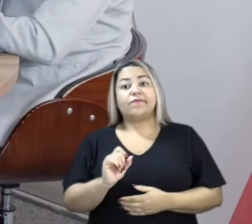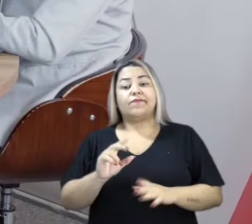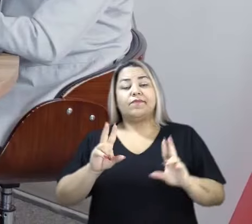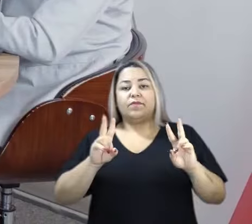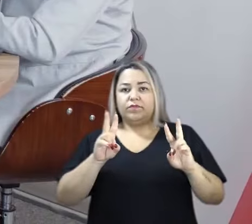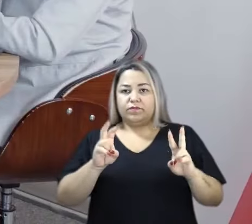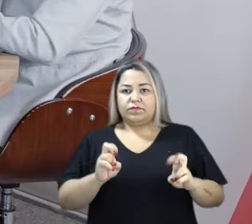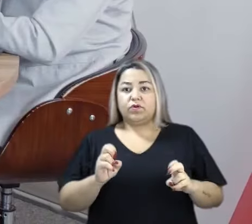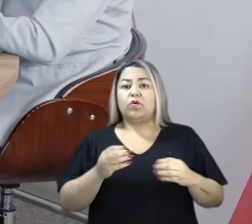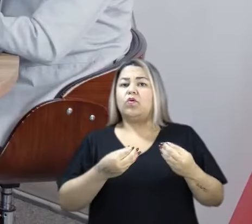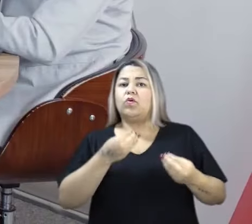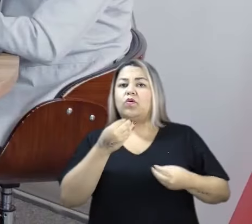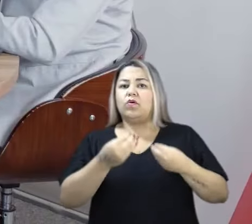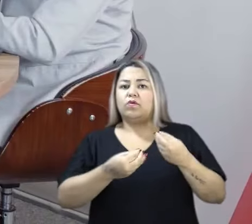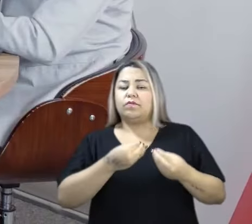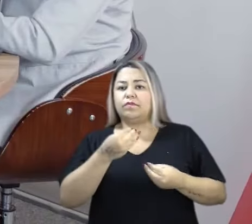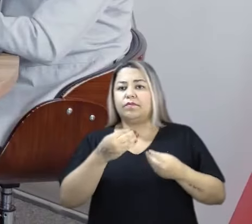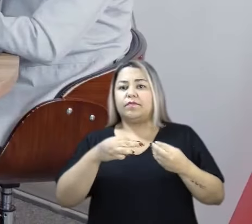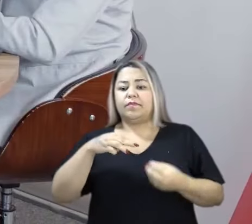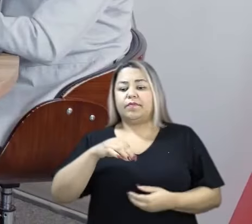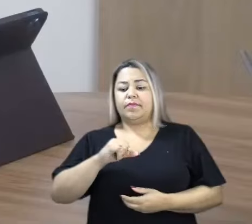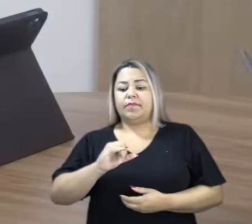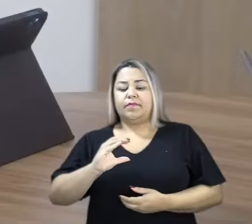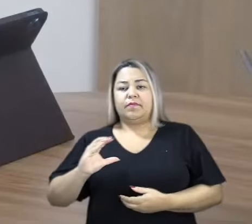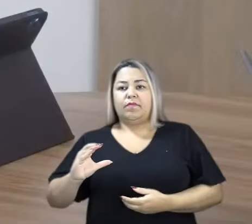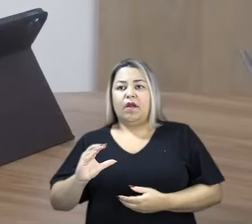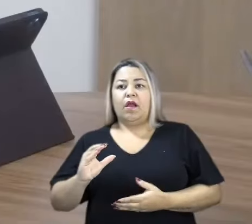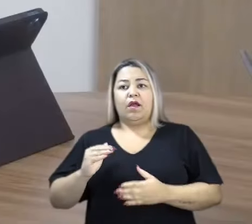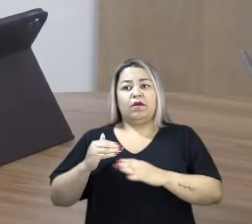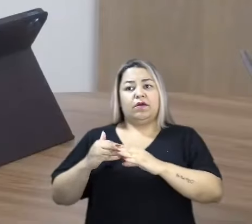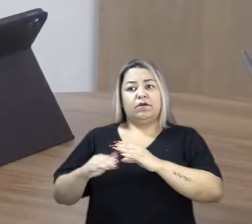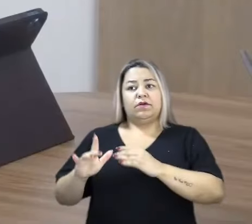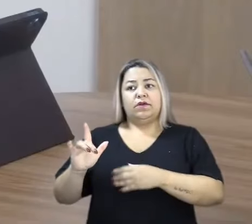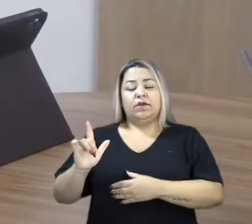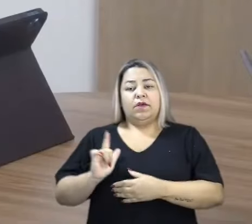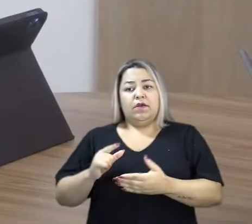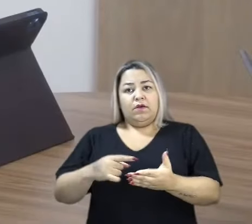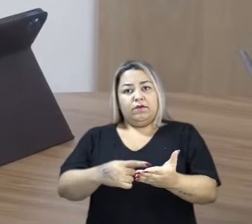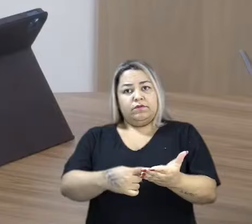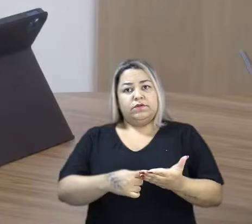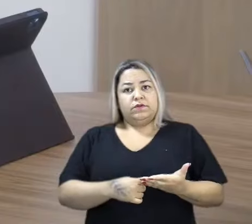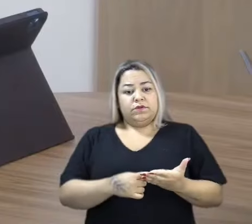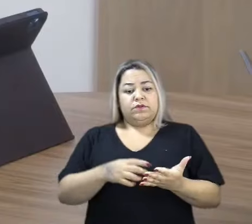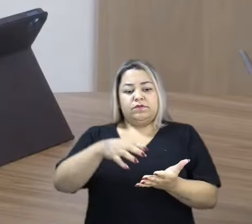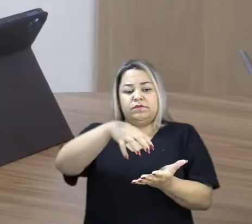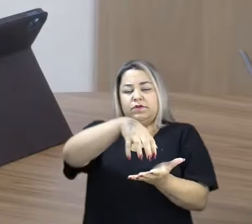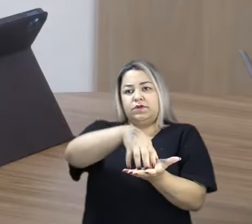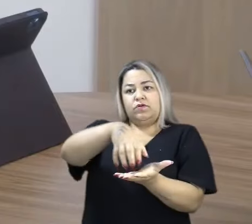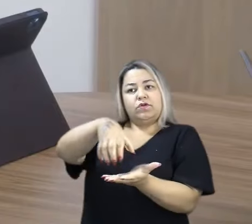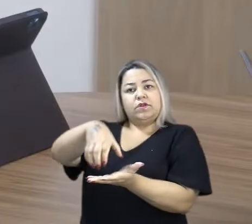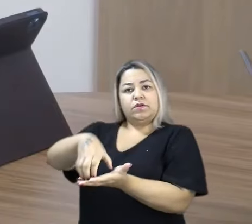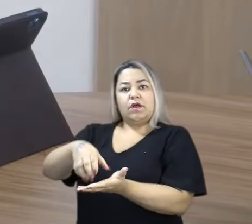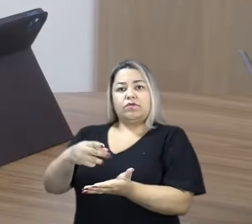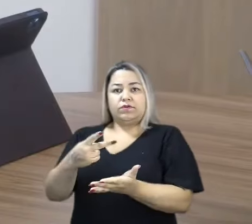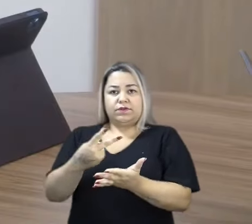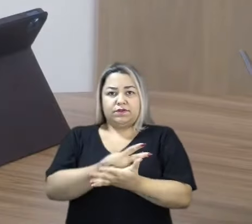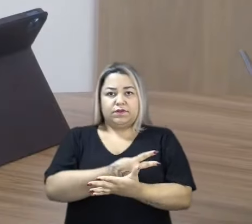titulação. Então, como é que o MIR está encaminhando? Primeiro, tem a visita nos territórios, né, que estão